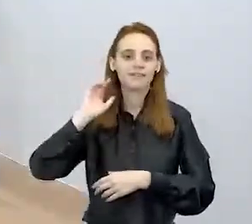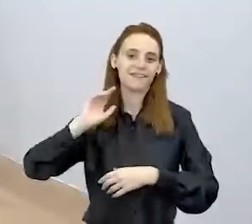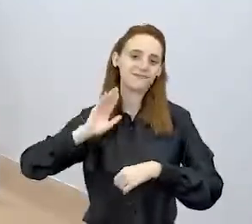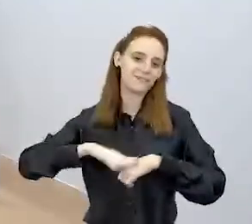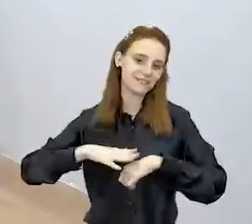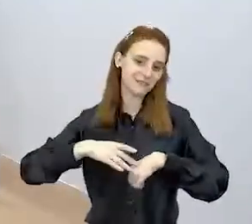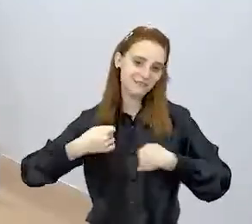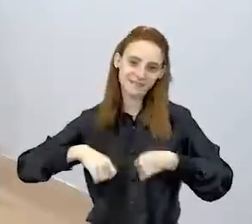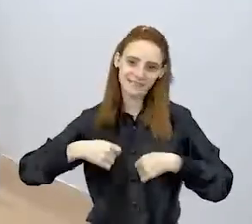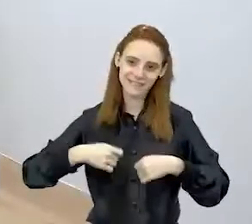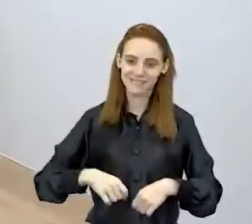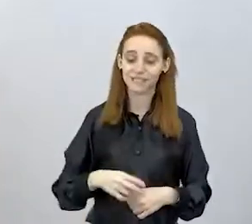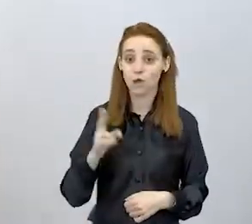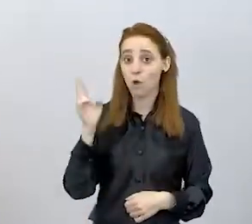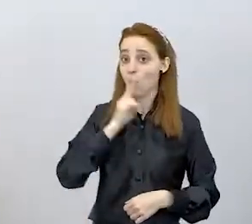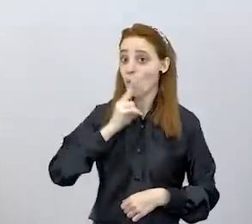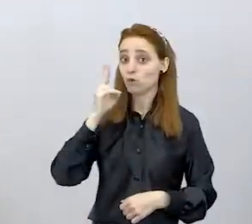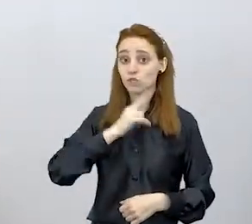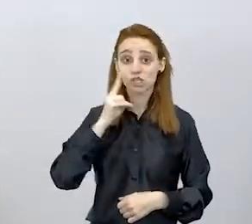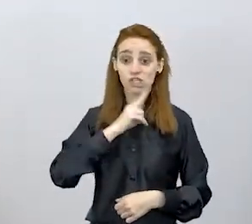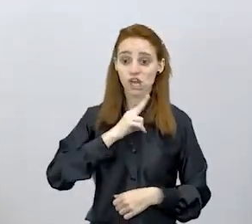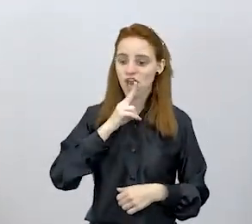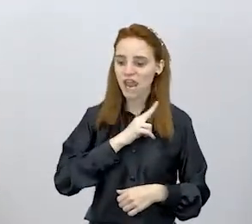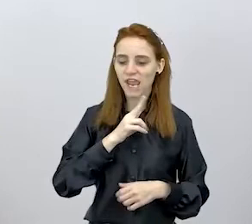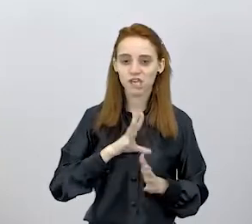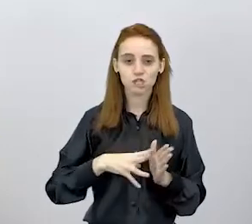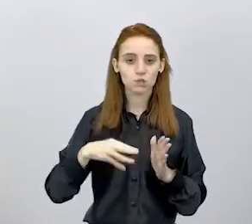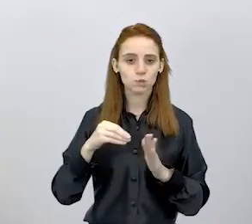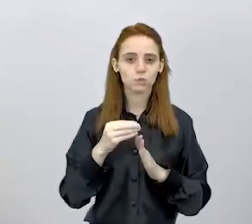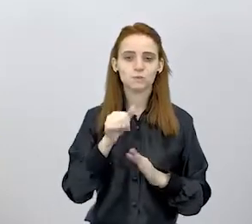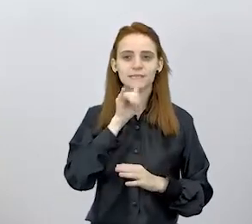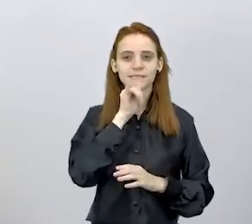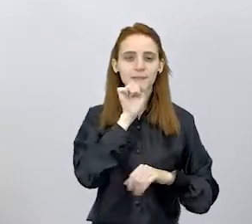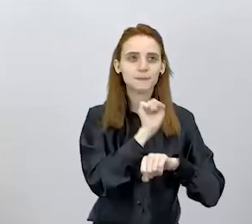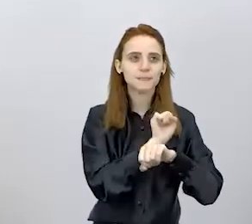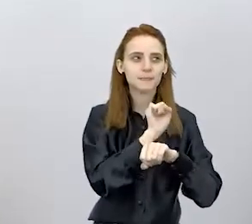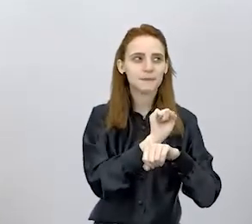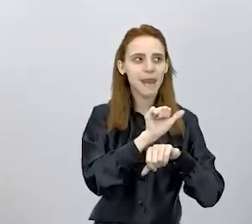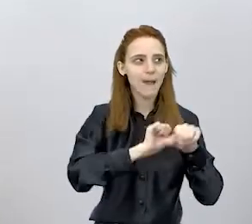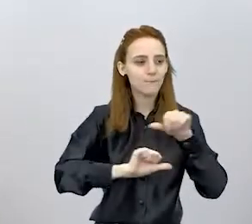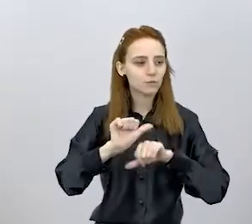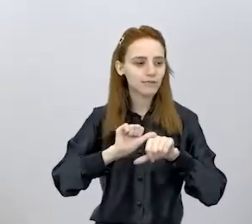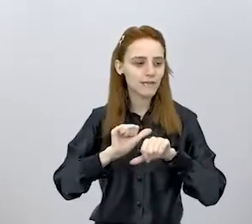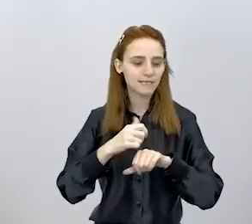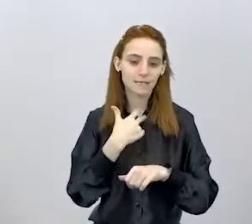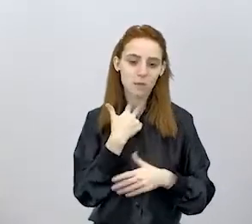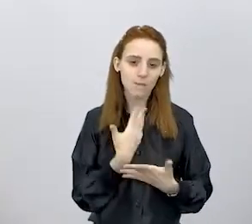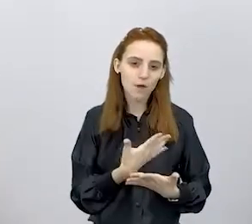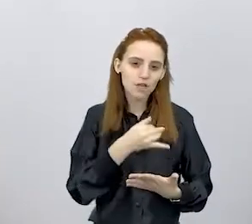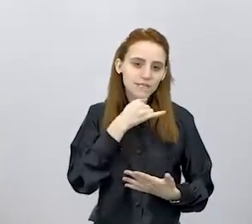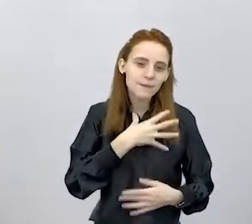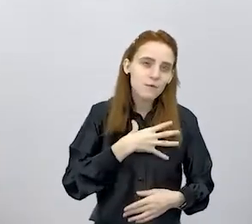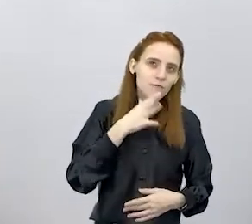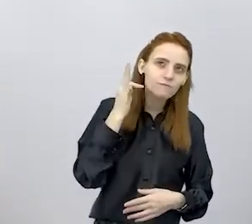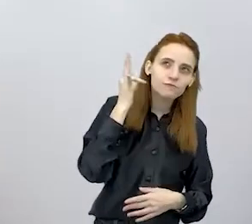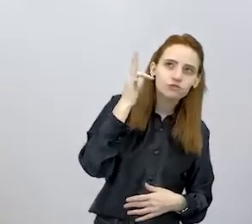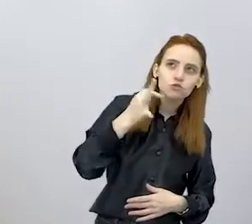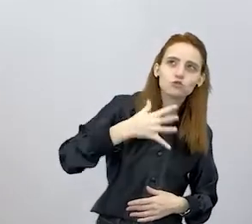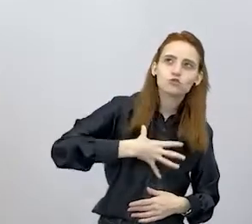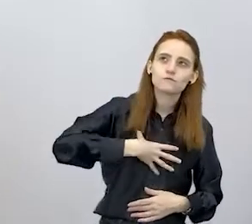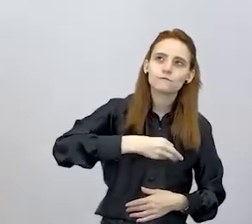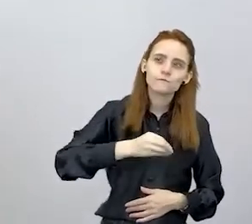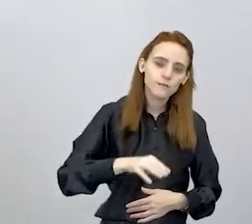Por quê? Porque é tudo urgente. A gente não pode esperar que as mudanças aconteçam. Olha, quando meus filhos crescerem, quando...